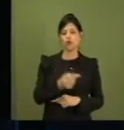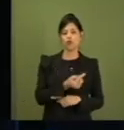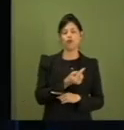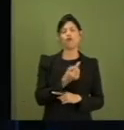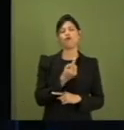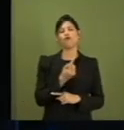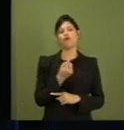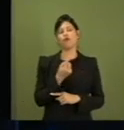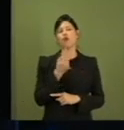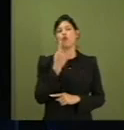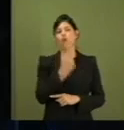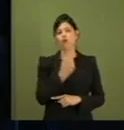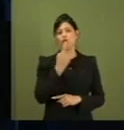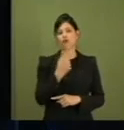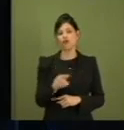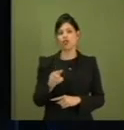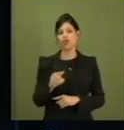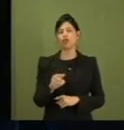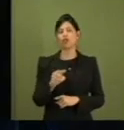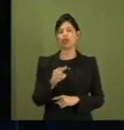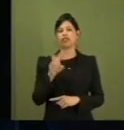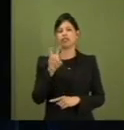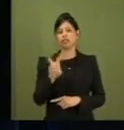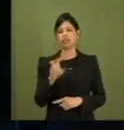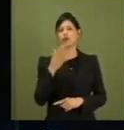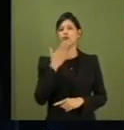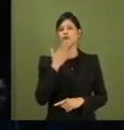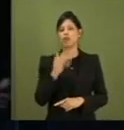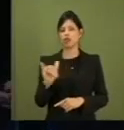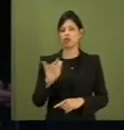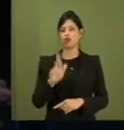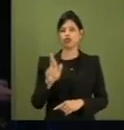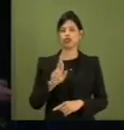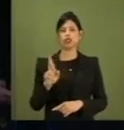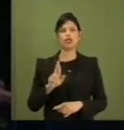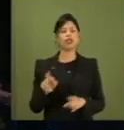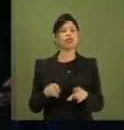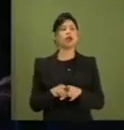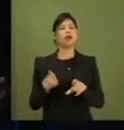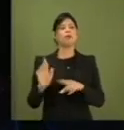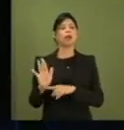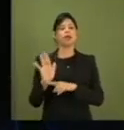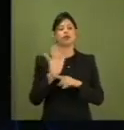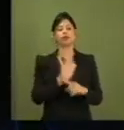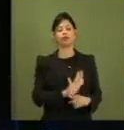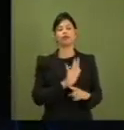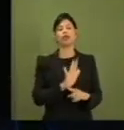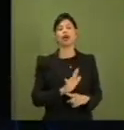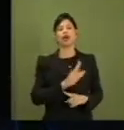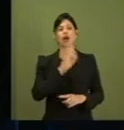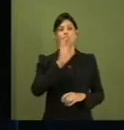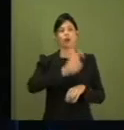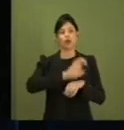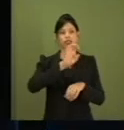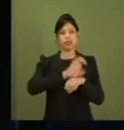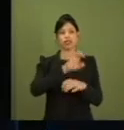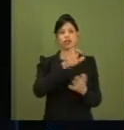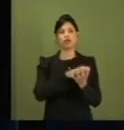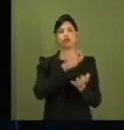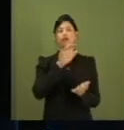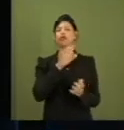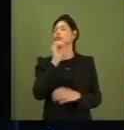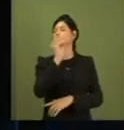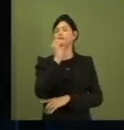para auxiliar a população afetada pela chuva. Palavras do presidente Lula: o governo federal